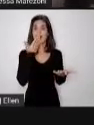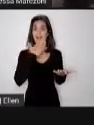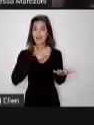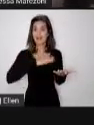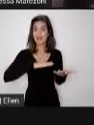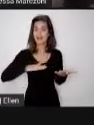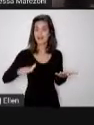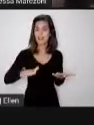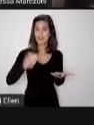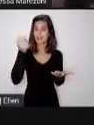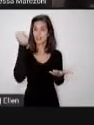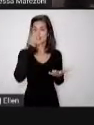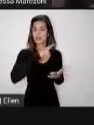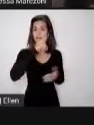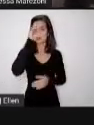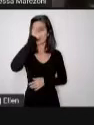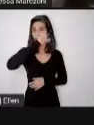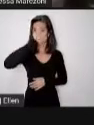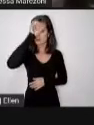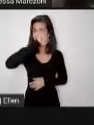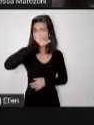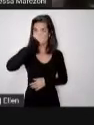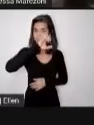de aprendizagem, com